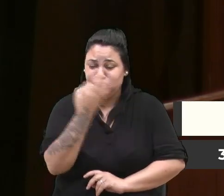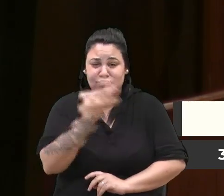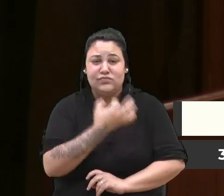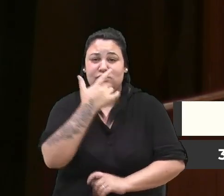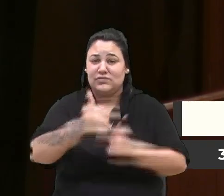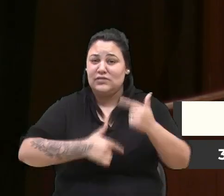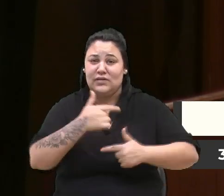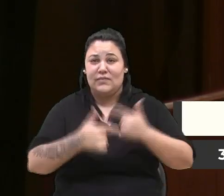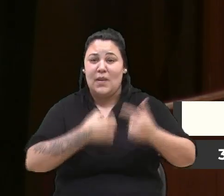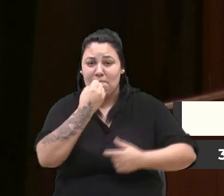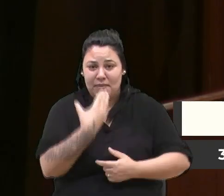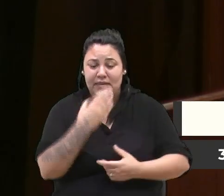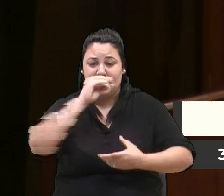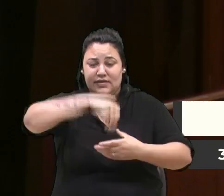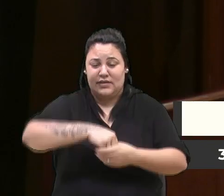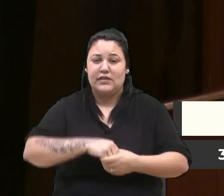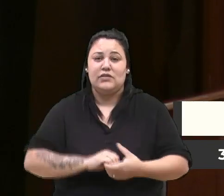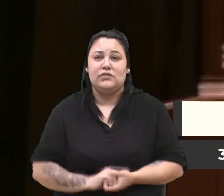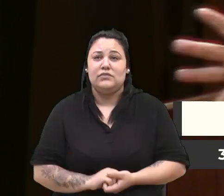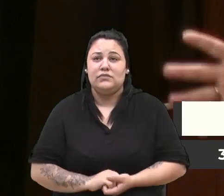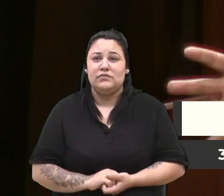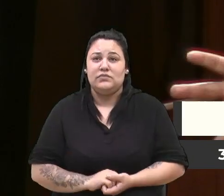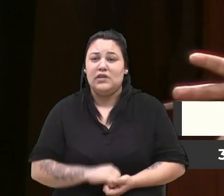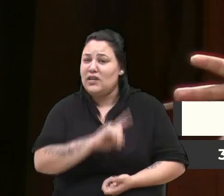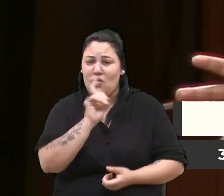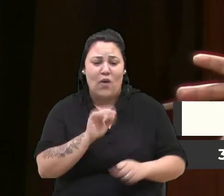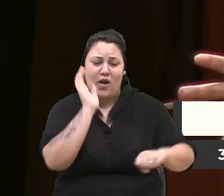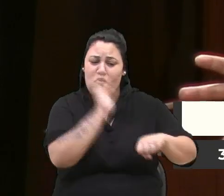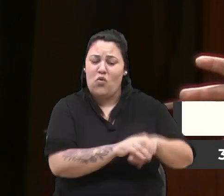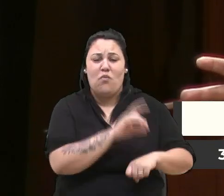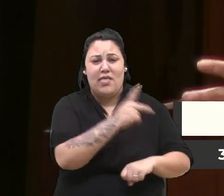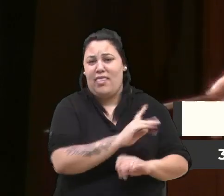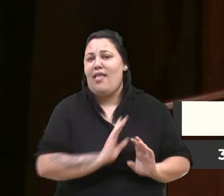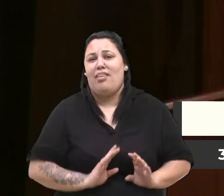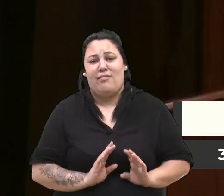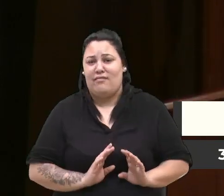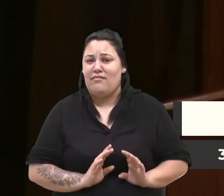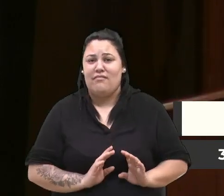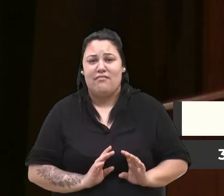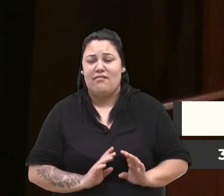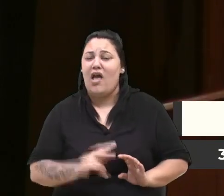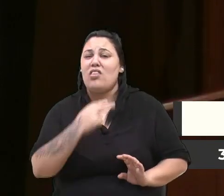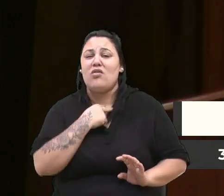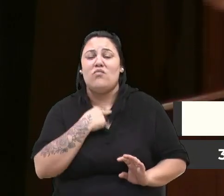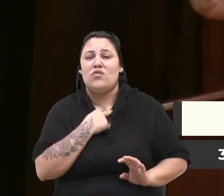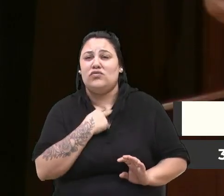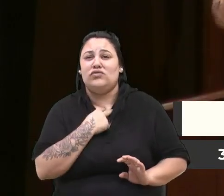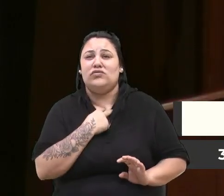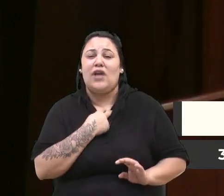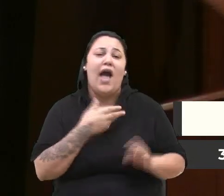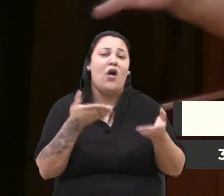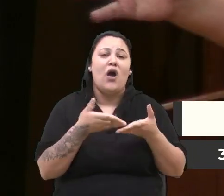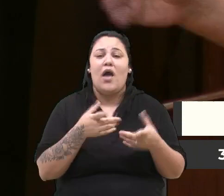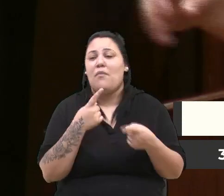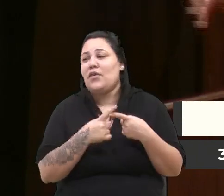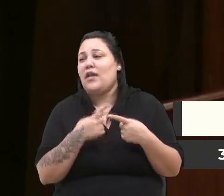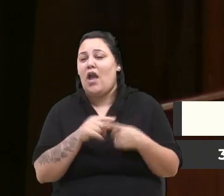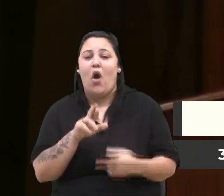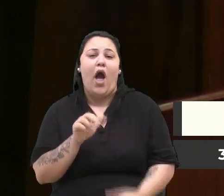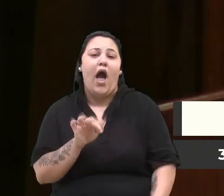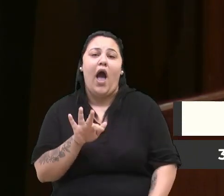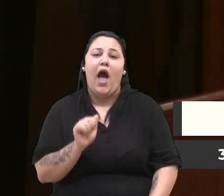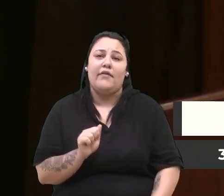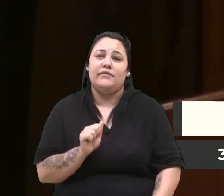que nos atende. É um fenômeno, não é culpa dele. A gente não pode assim, ó, ah, agora porque, bah, o Rafael não... Não, o Rafael